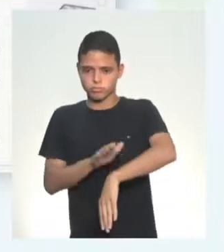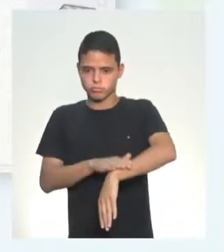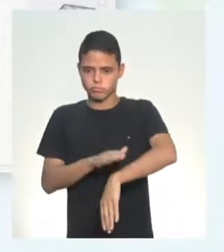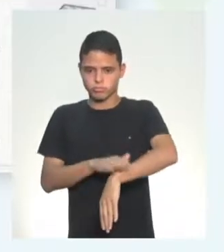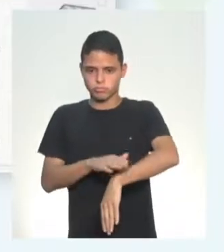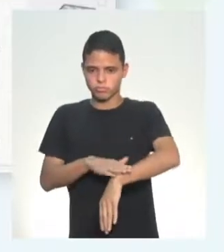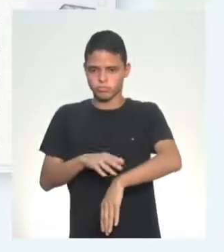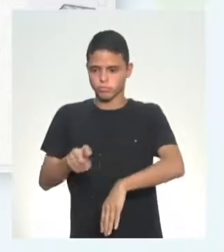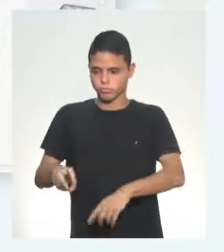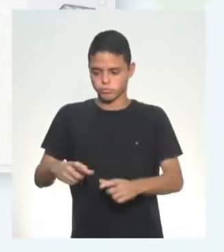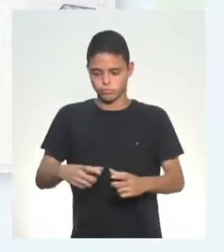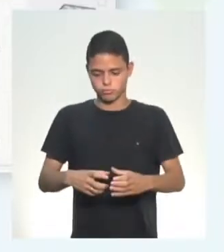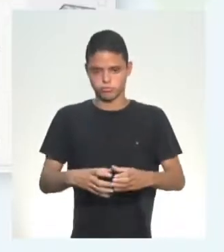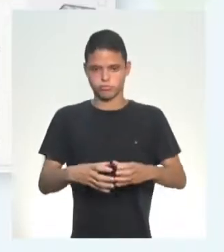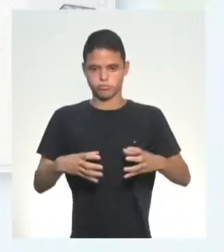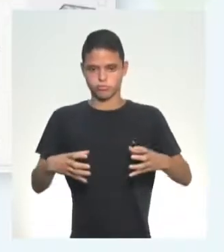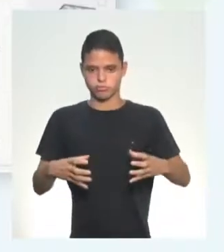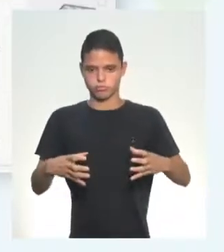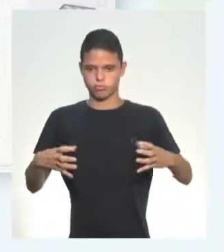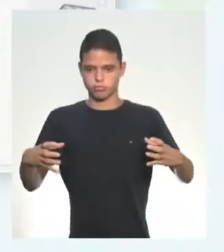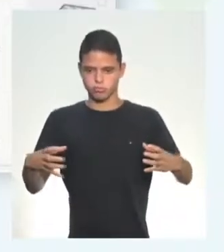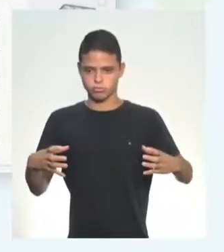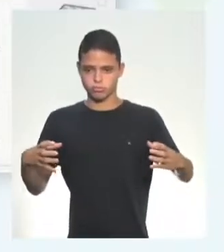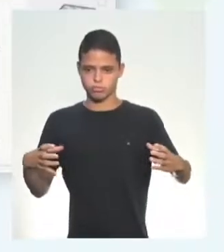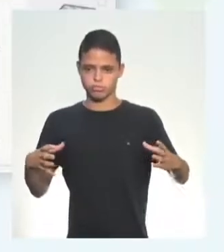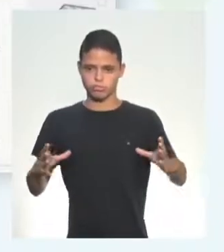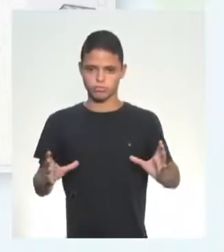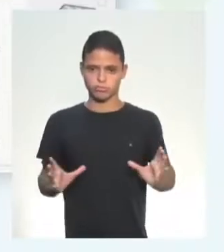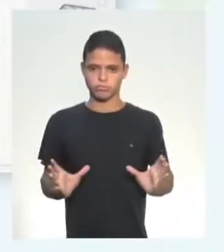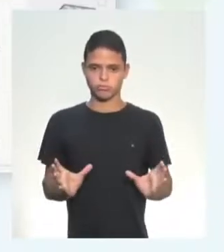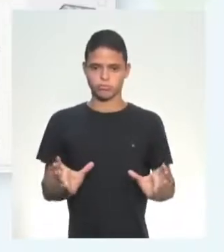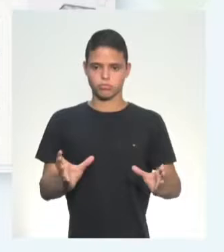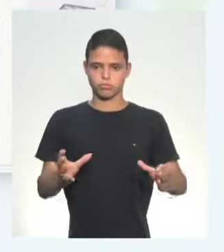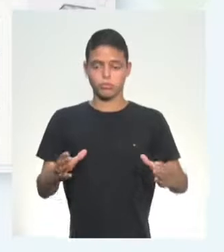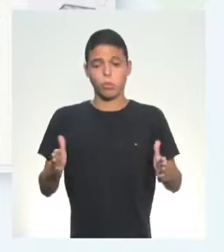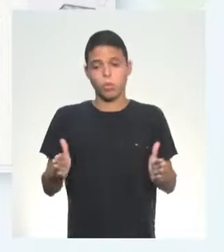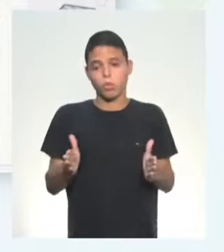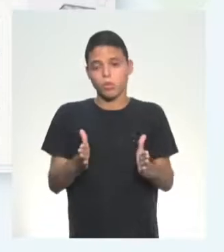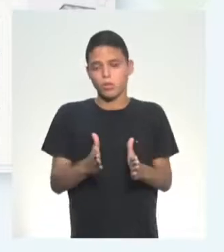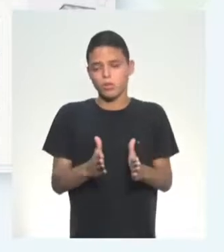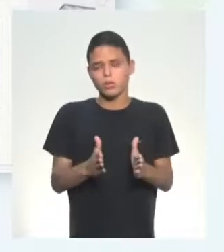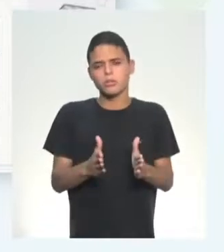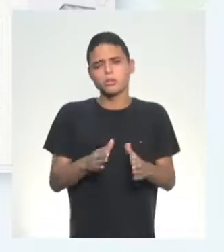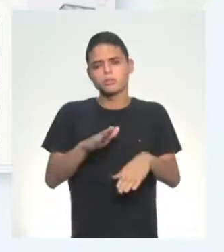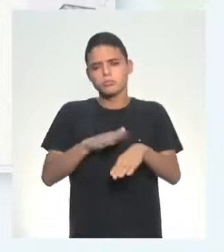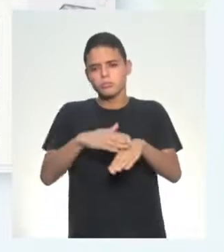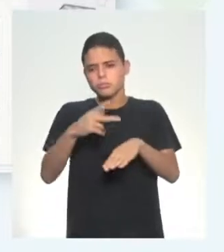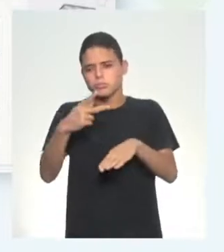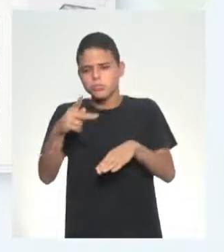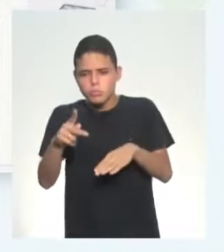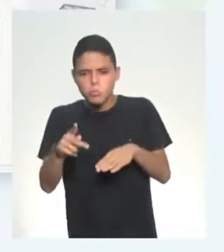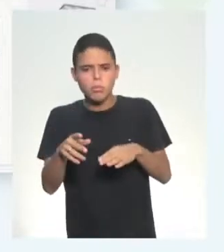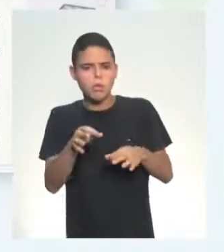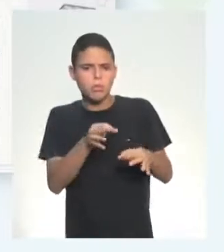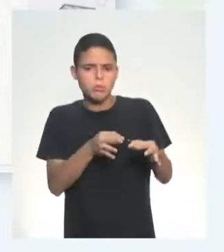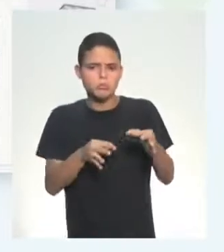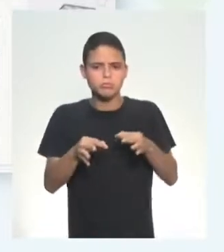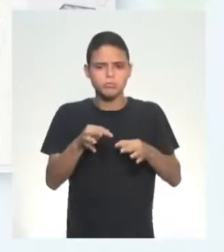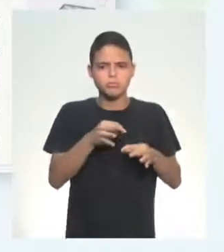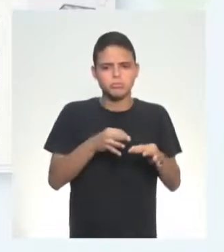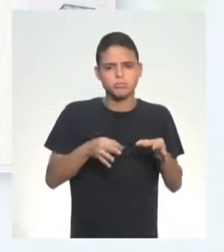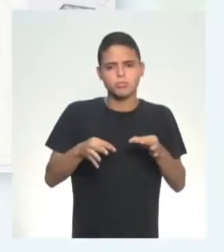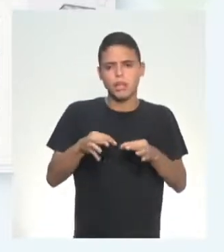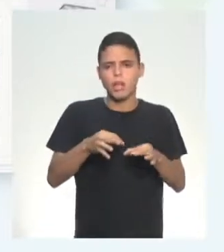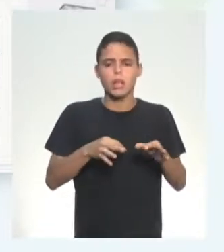dessas extremidades. Se eu arrasto, eu aumento, se eu empurro, eu diminuo. Então veja que eu posso mexer com as dimensões dessa